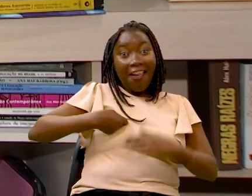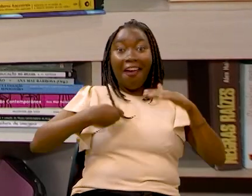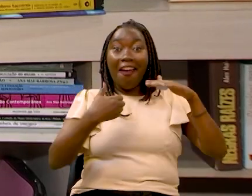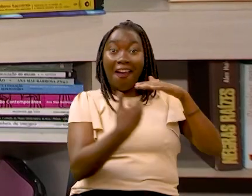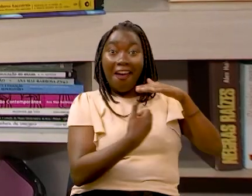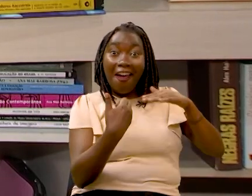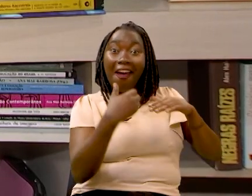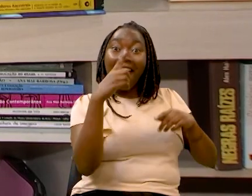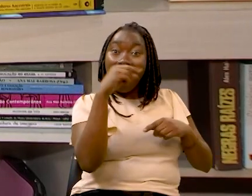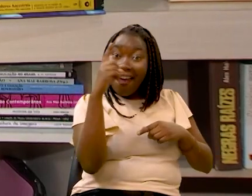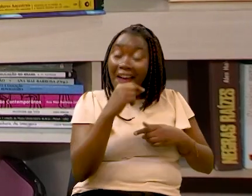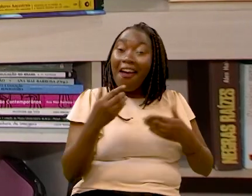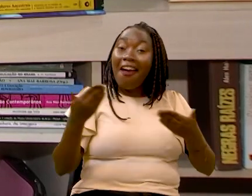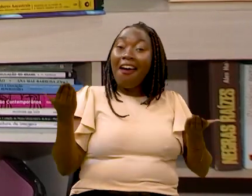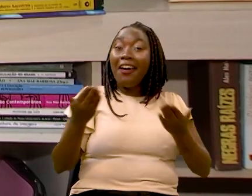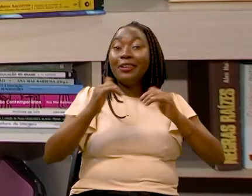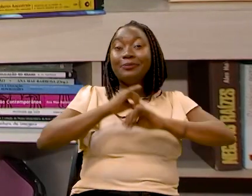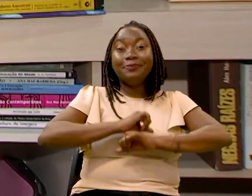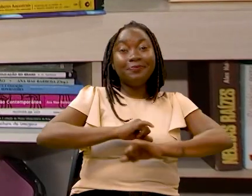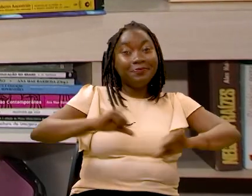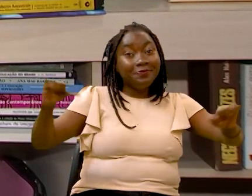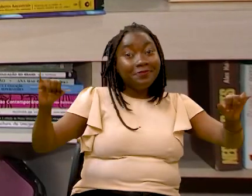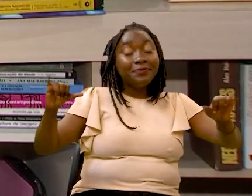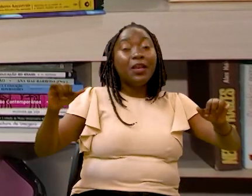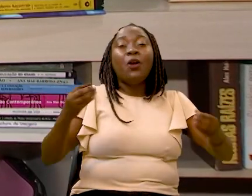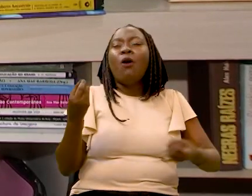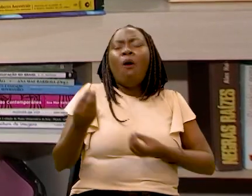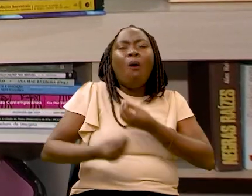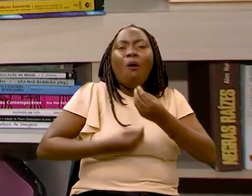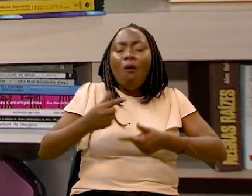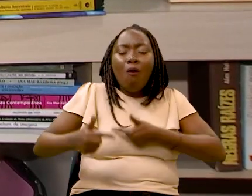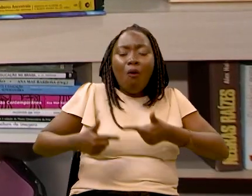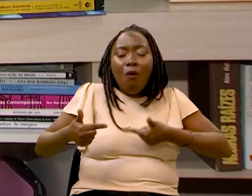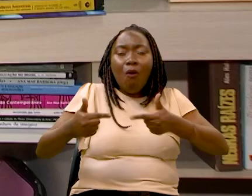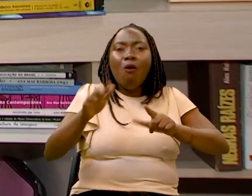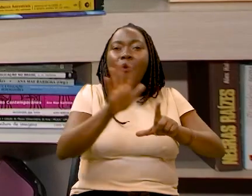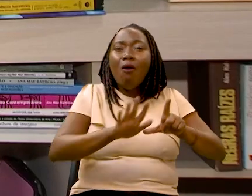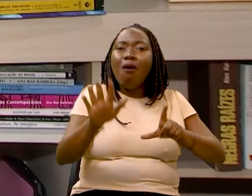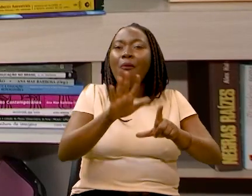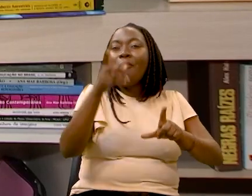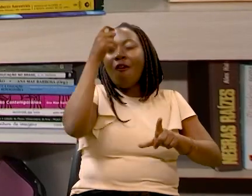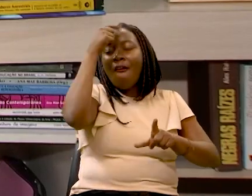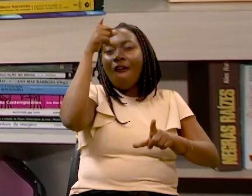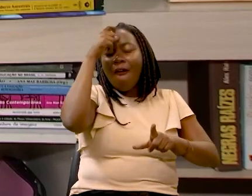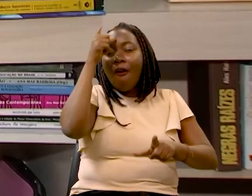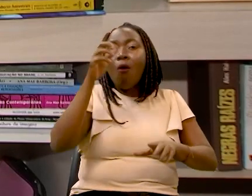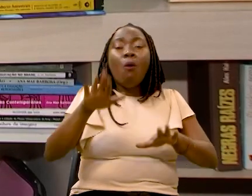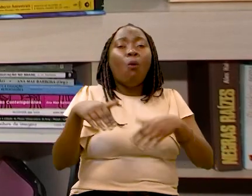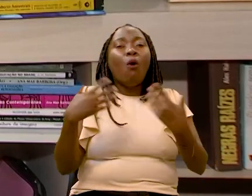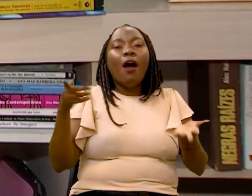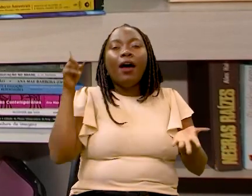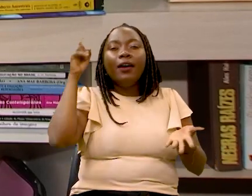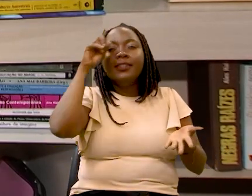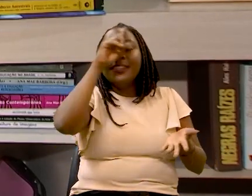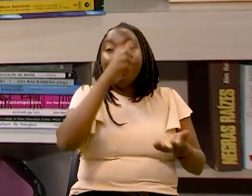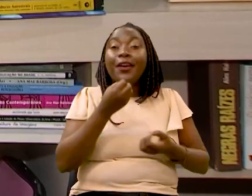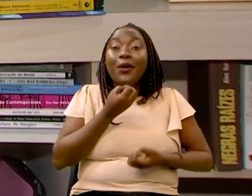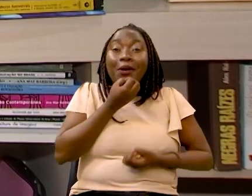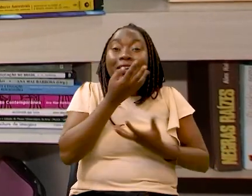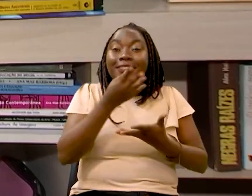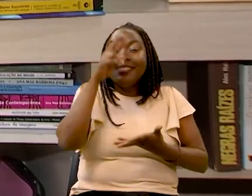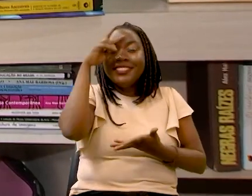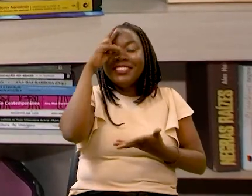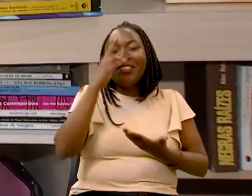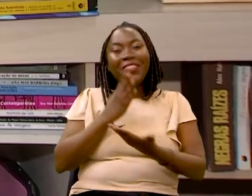está no ar e hoje a gente vai falar sobre como empreender no setor cultural. Quais são os desafios, contando a